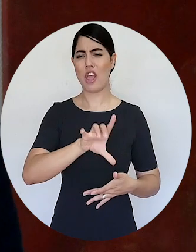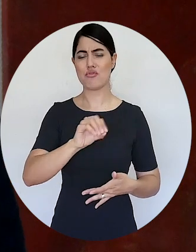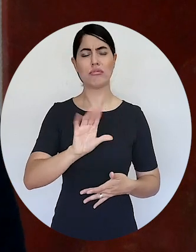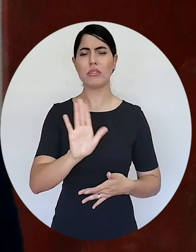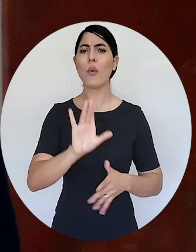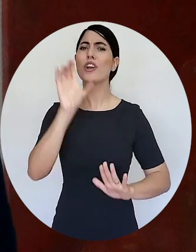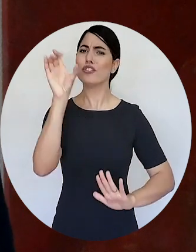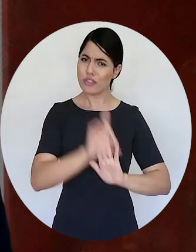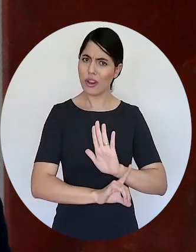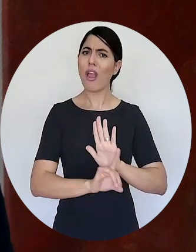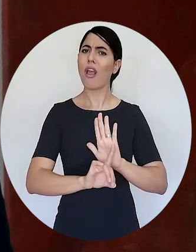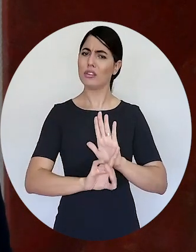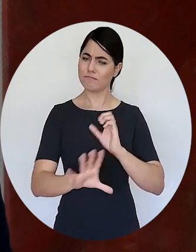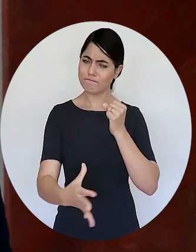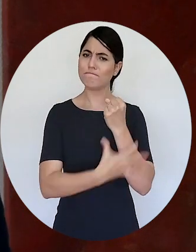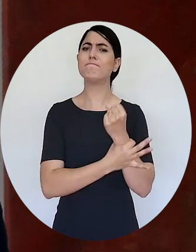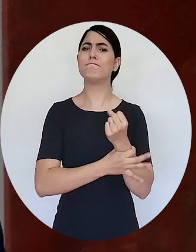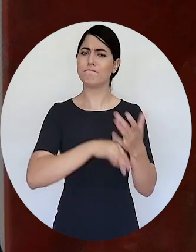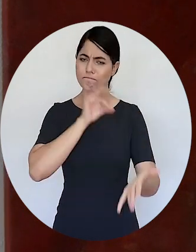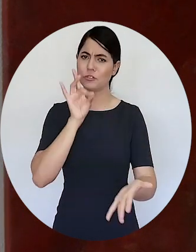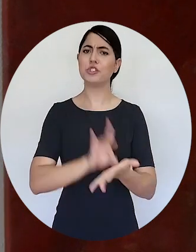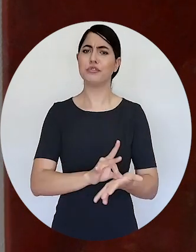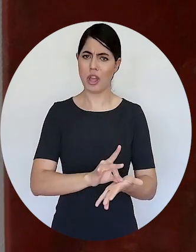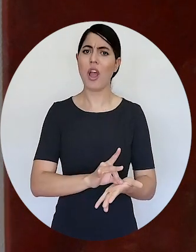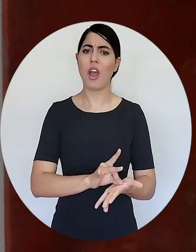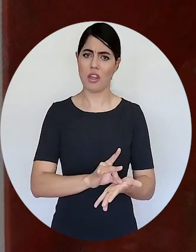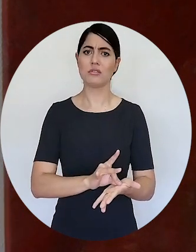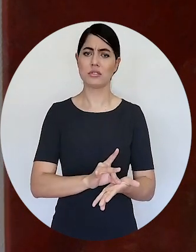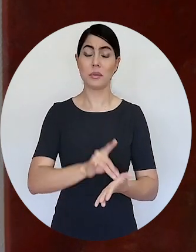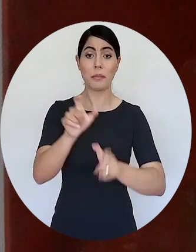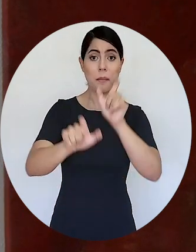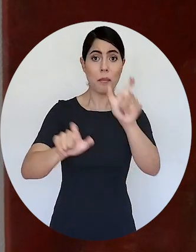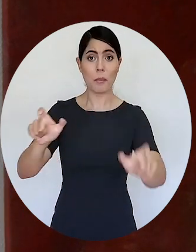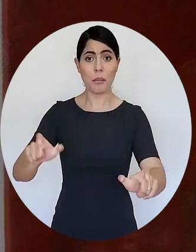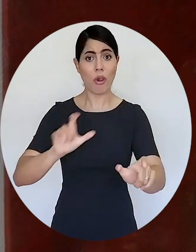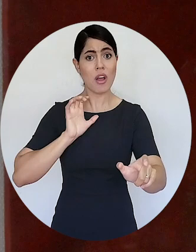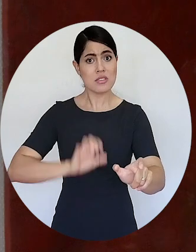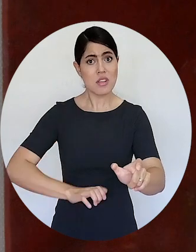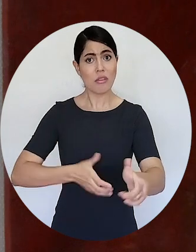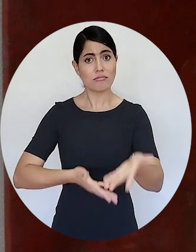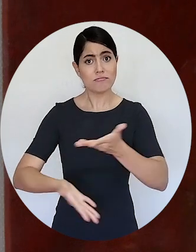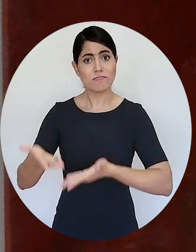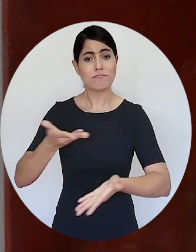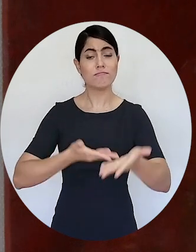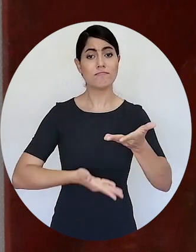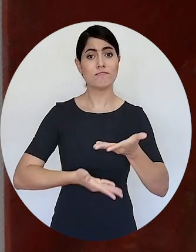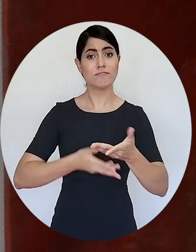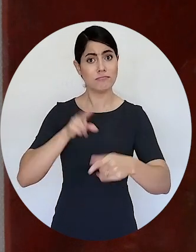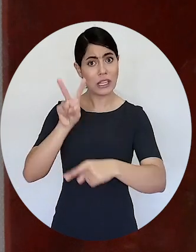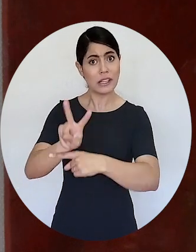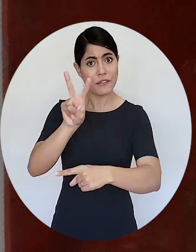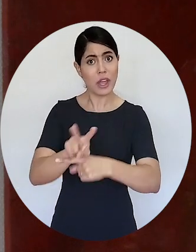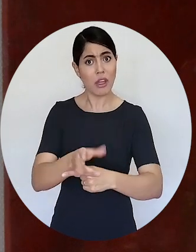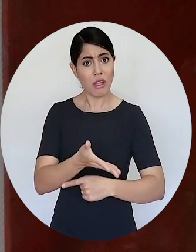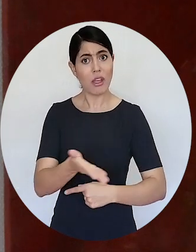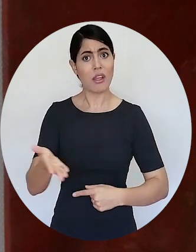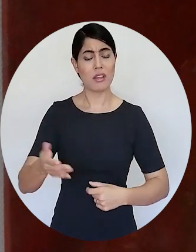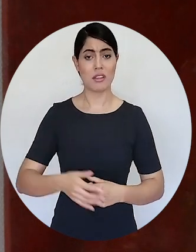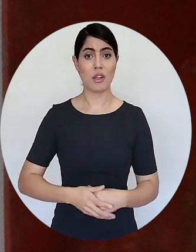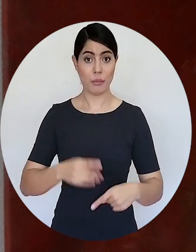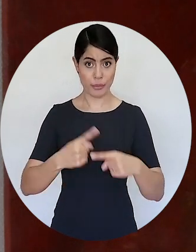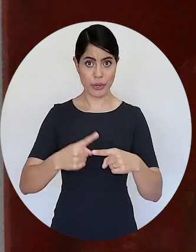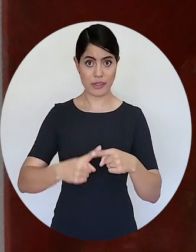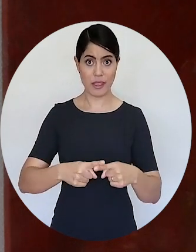um privilégio, é uma prerrogativa que está a serviço da população, que está a serviço